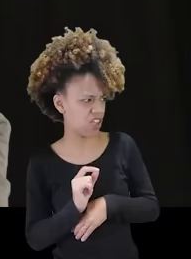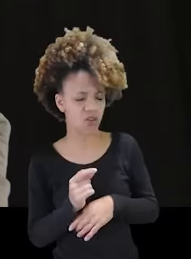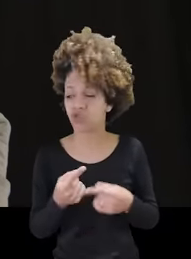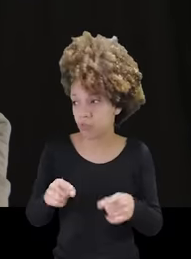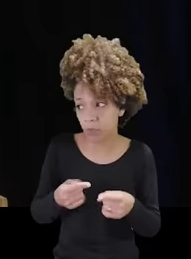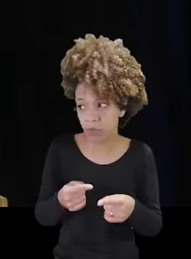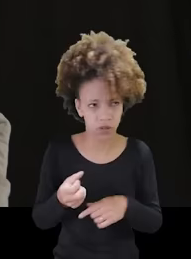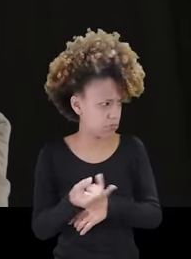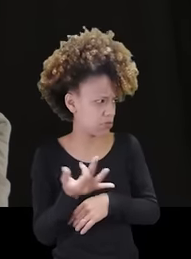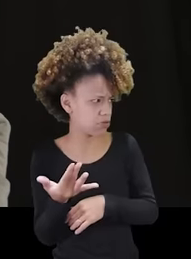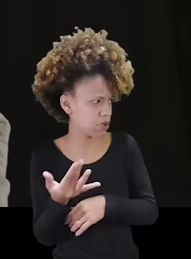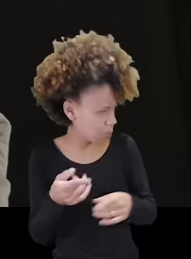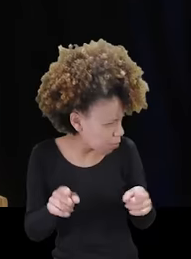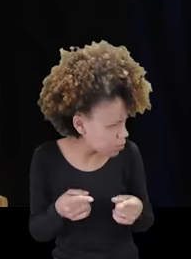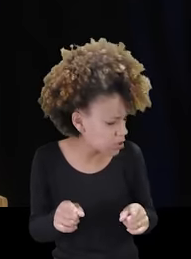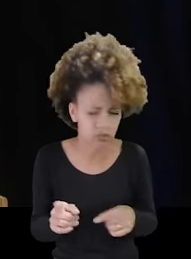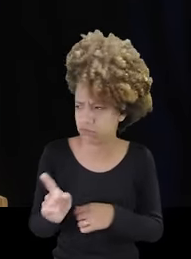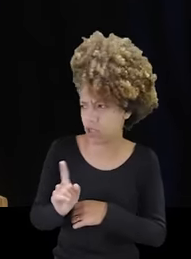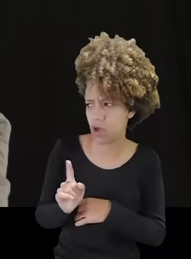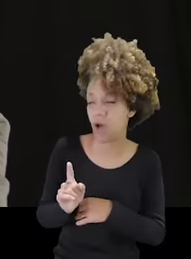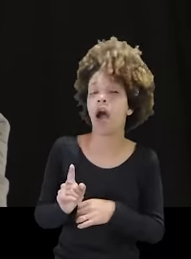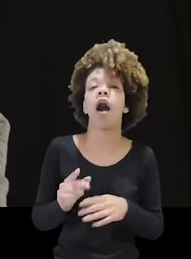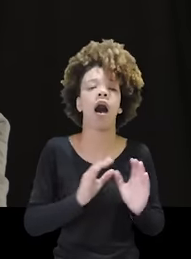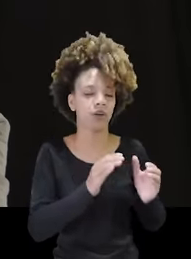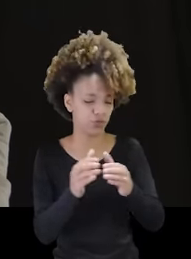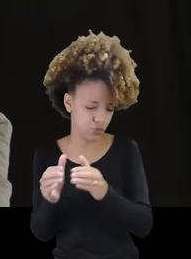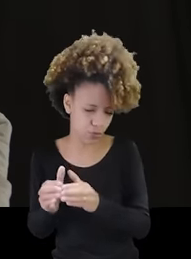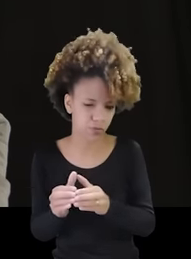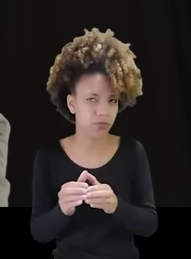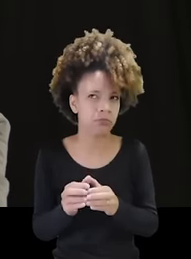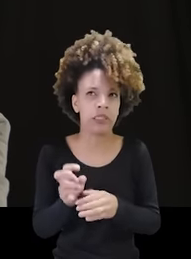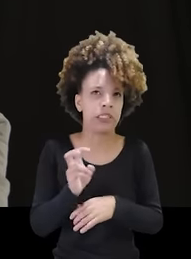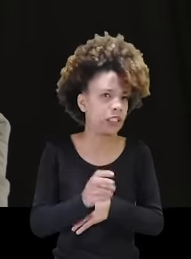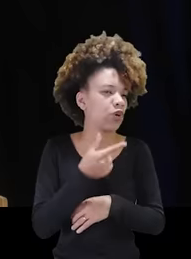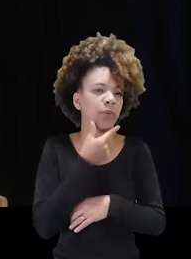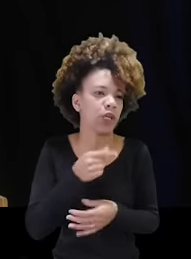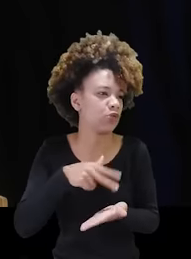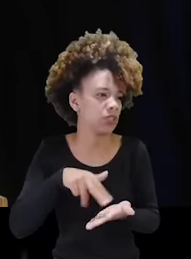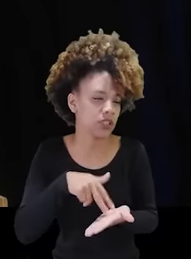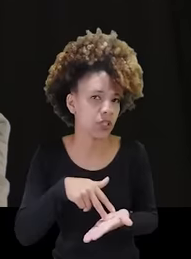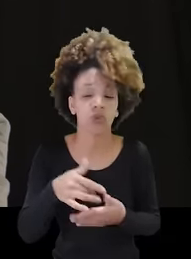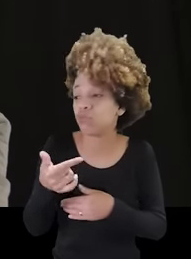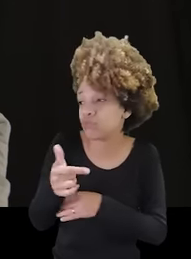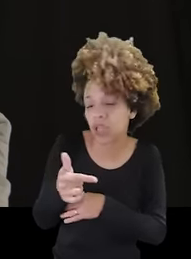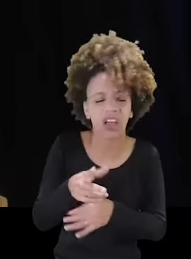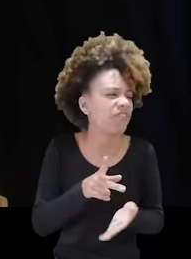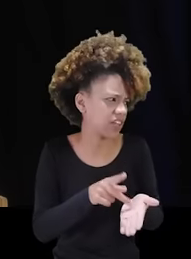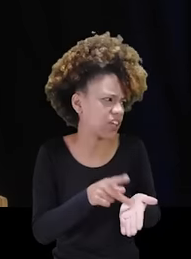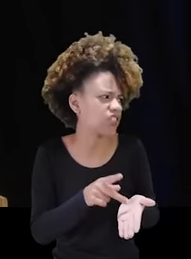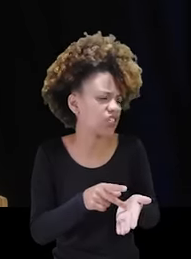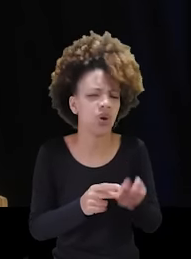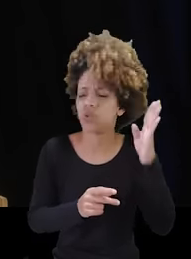muitos não de música é grupo de ah de grupo entendi cinco meninos dançando é tem pouco é verdade